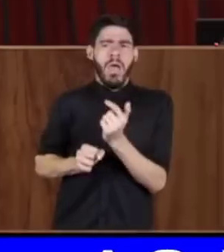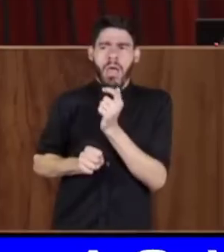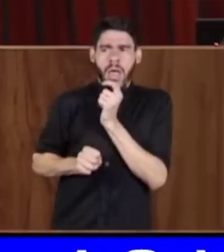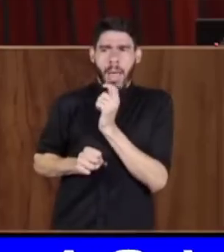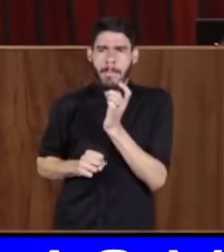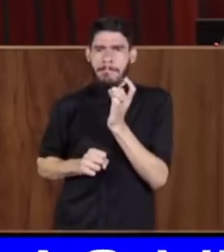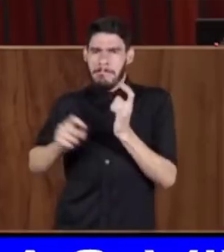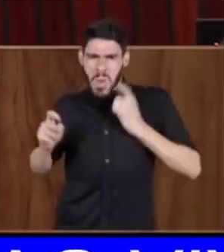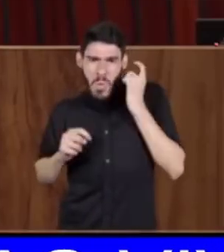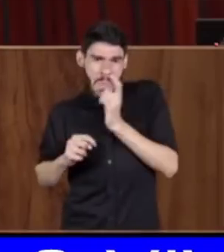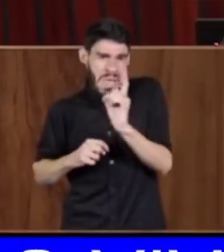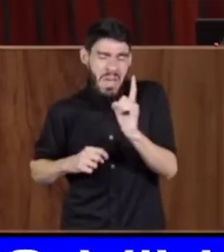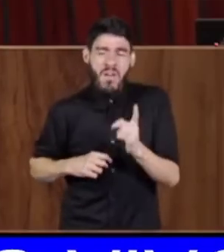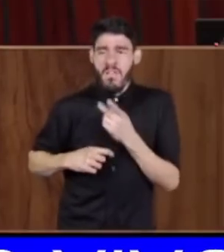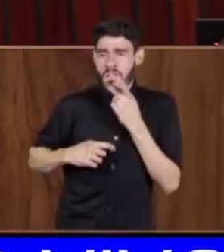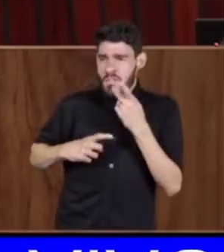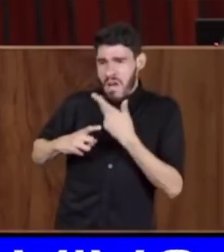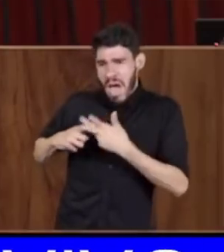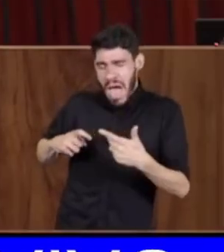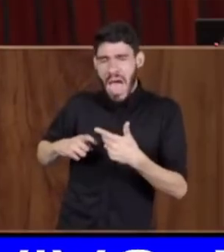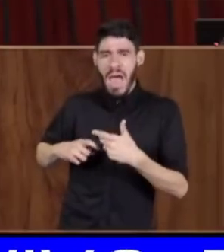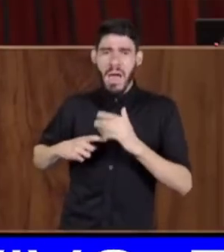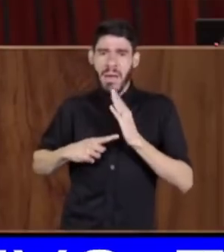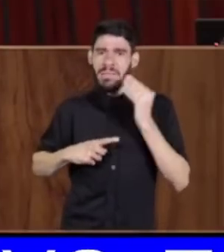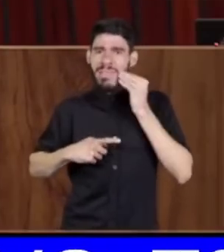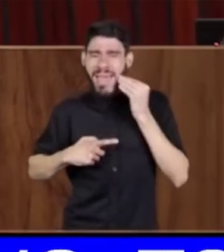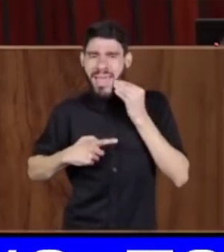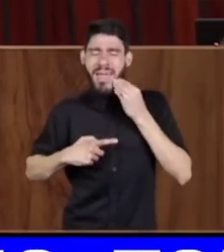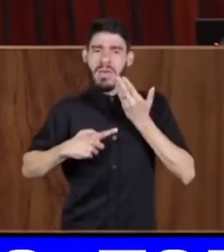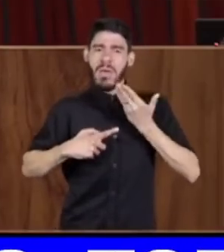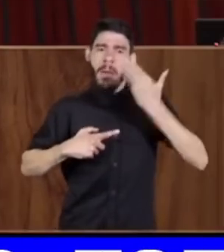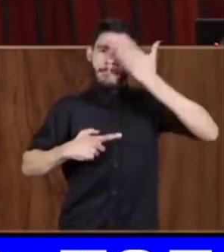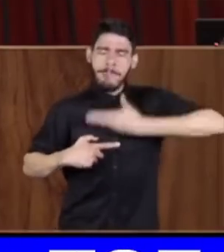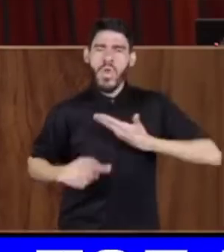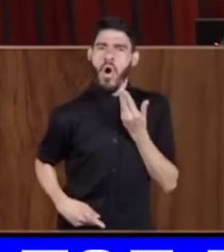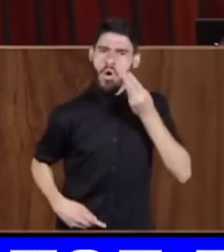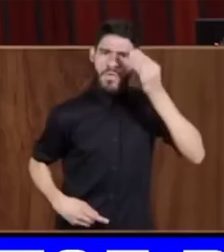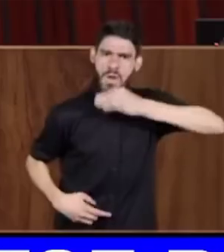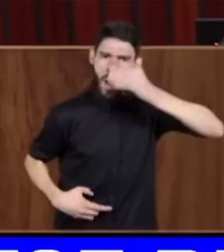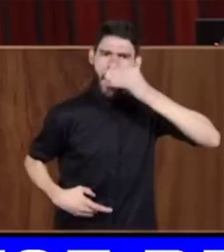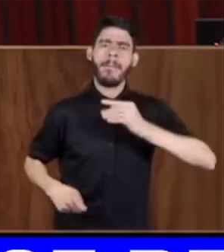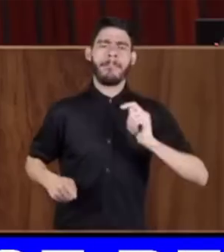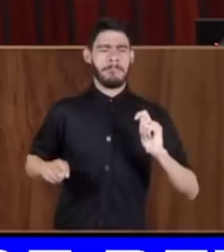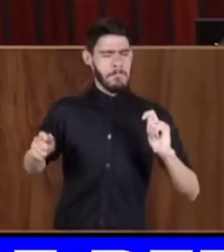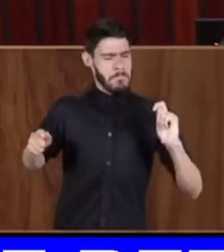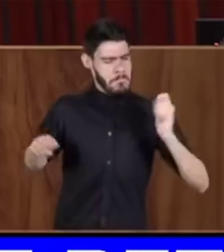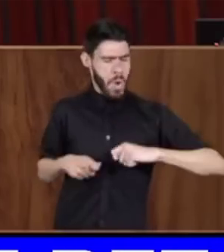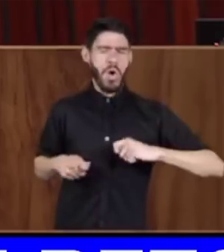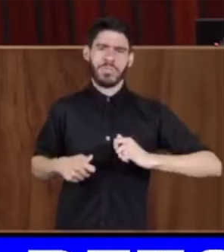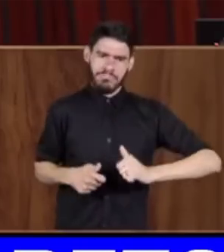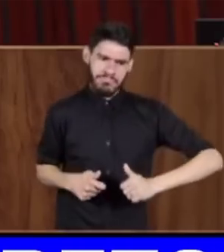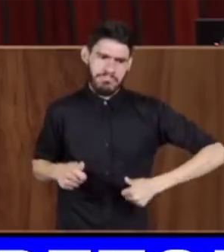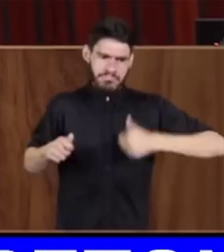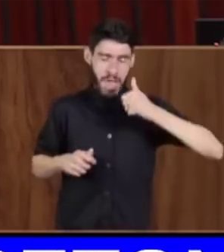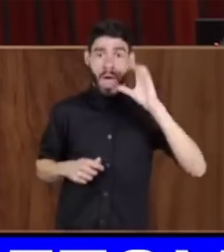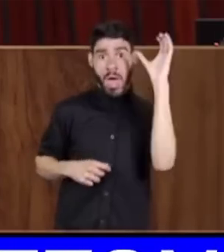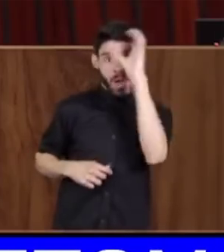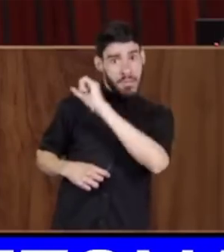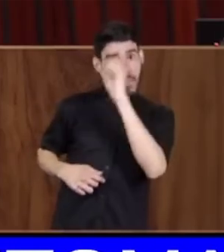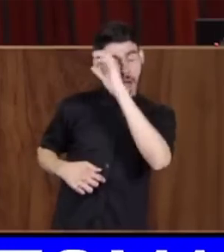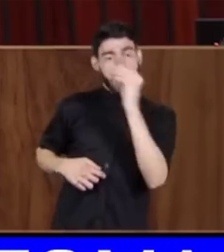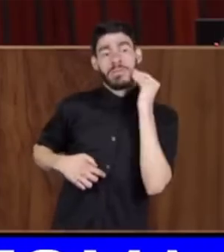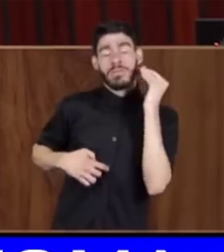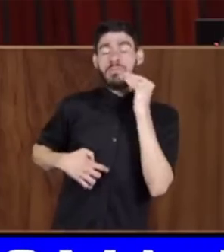críticas, testes que demonstrem vulnerabilidades passíveis de aprimoramento e aprendizado com a experiência de